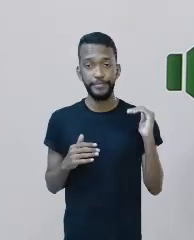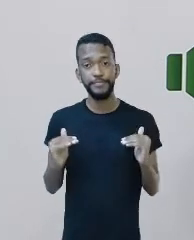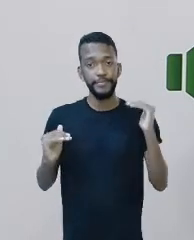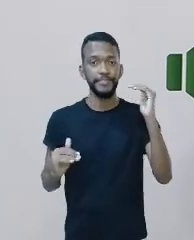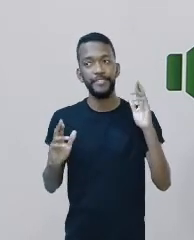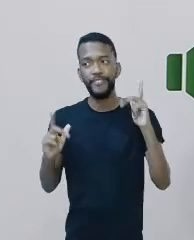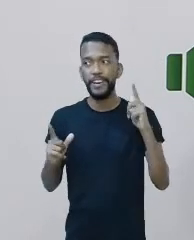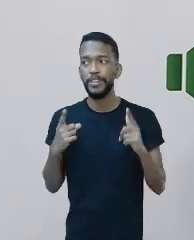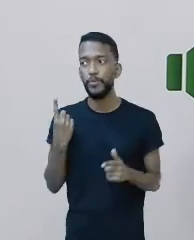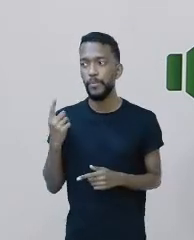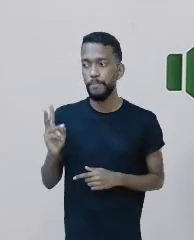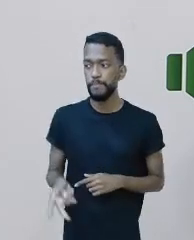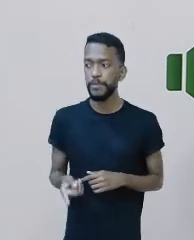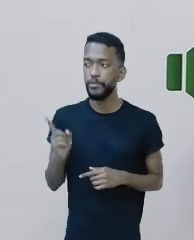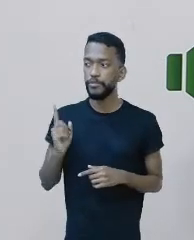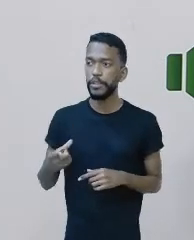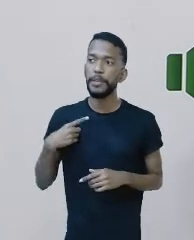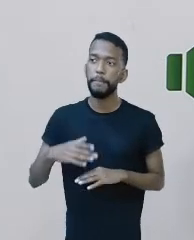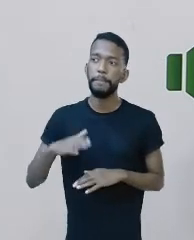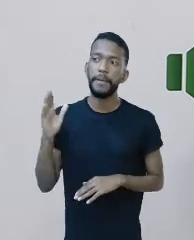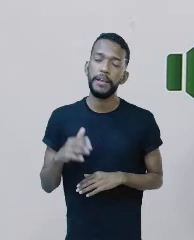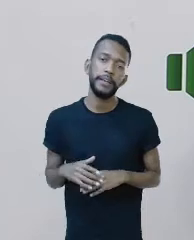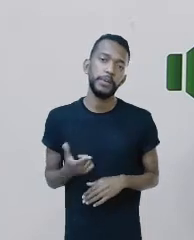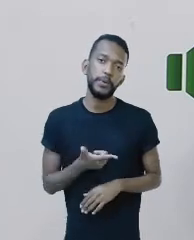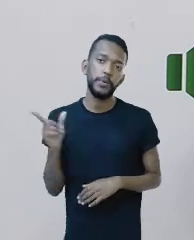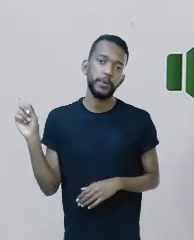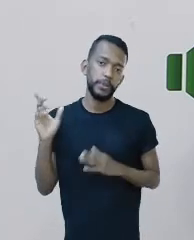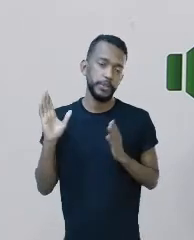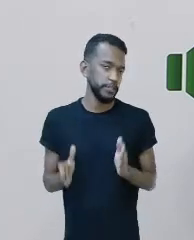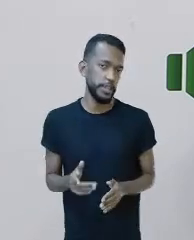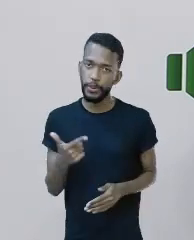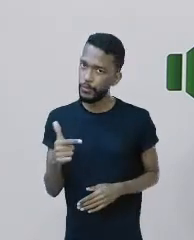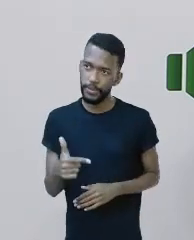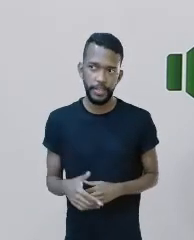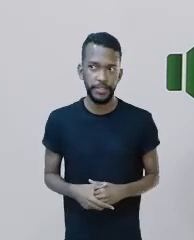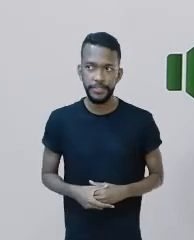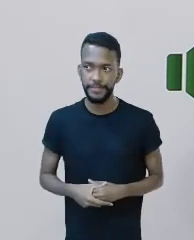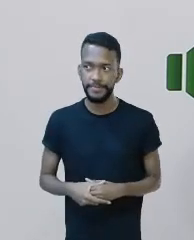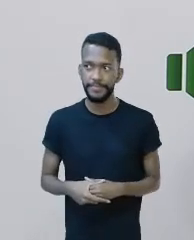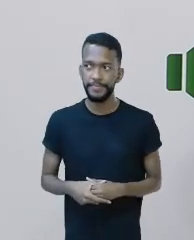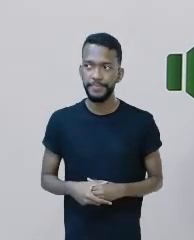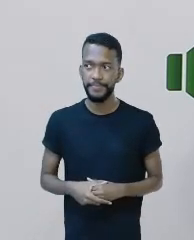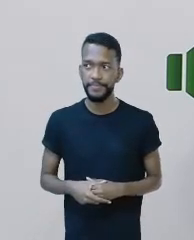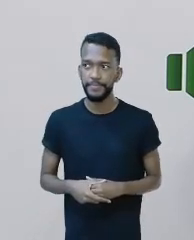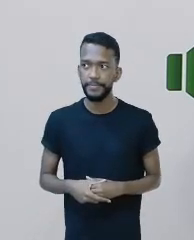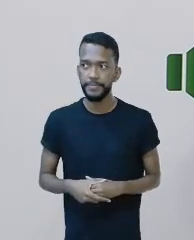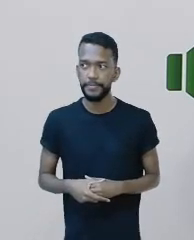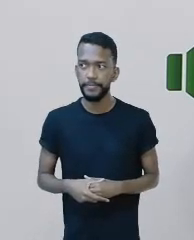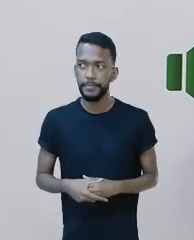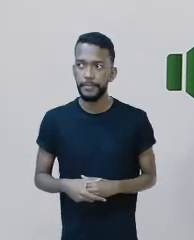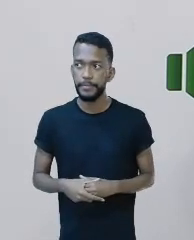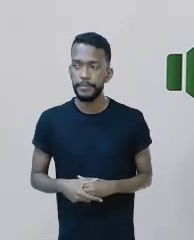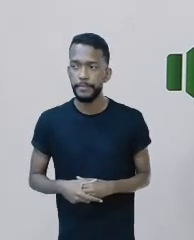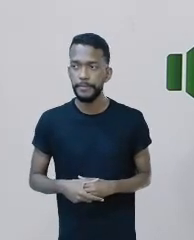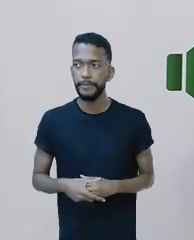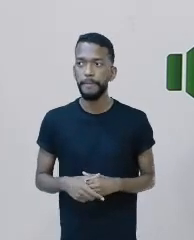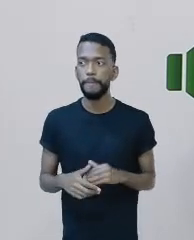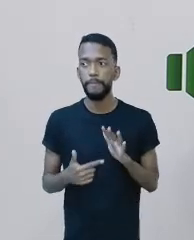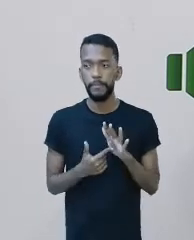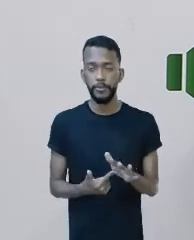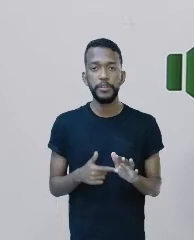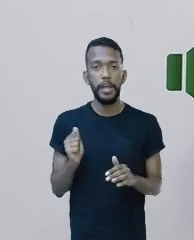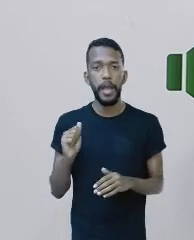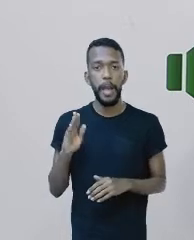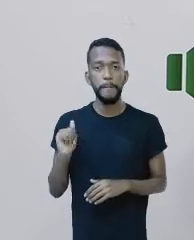Uma unidade de milhar já tá na frente e tem 1000, enquanto o outro não tem, tá bom? E mostrando aí